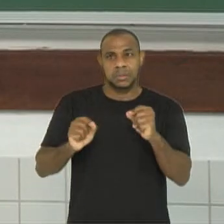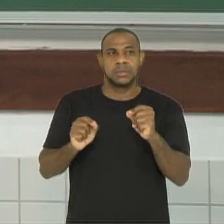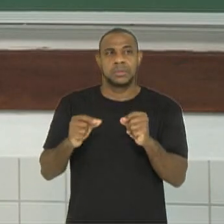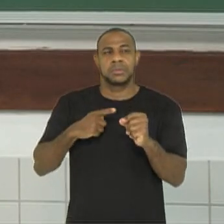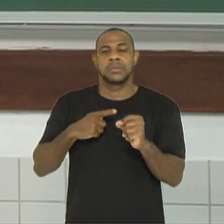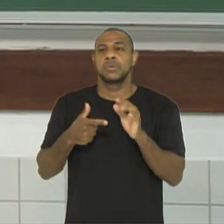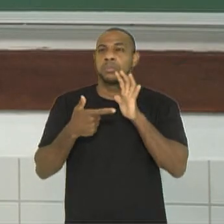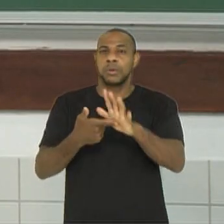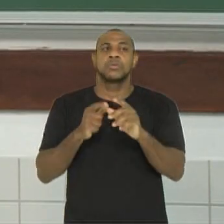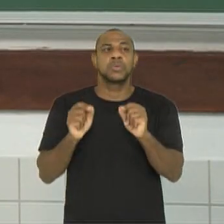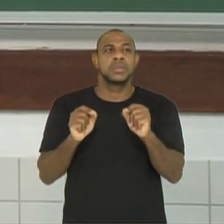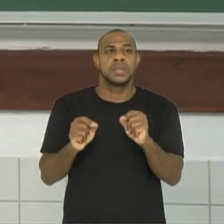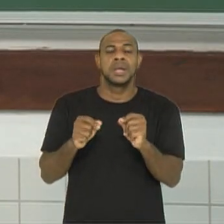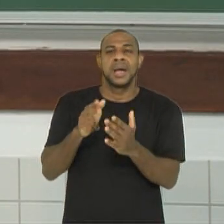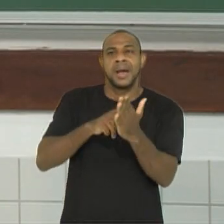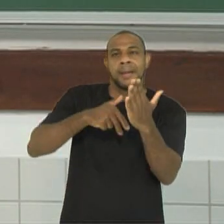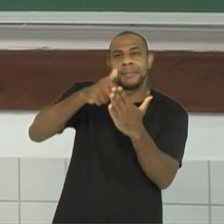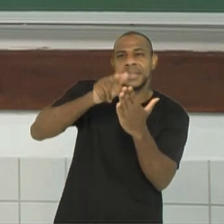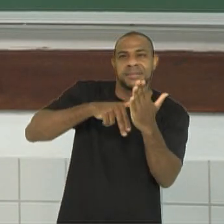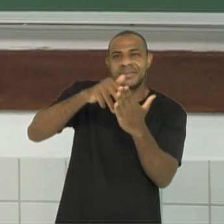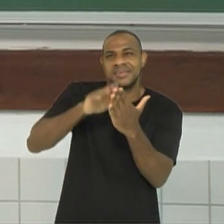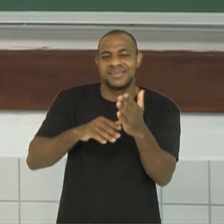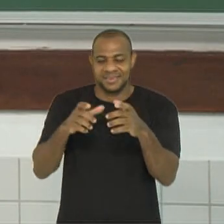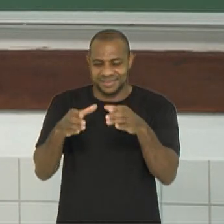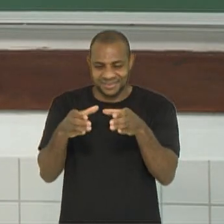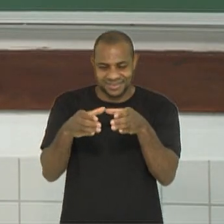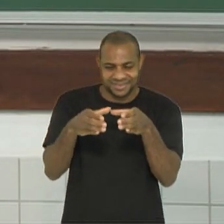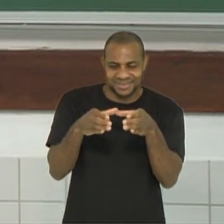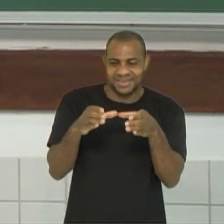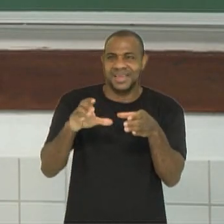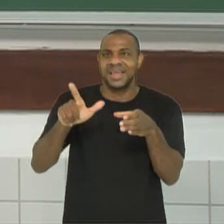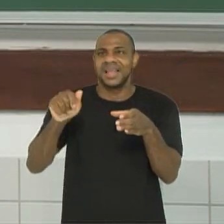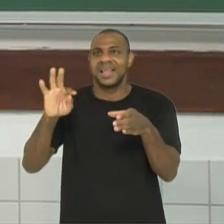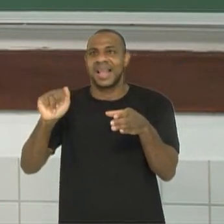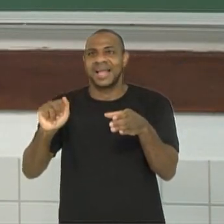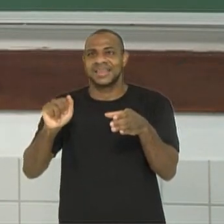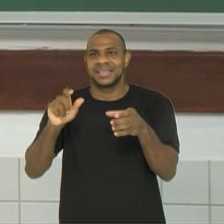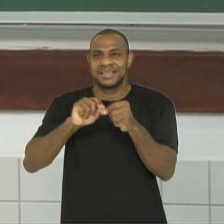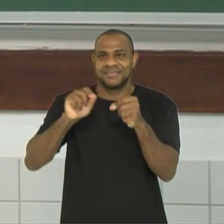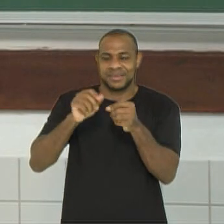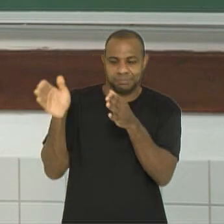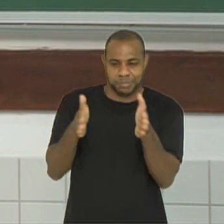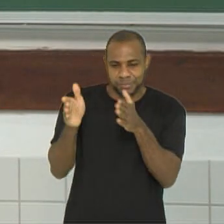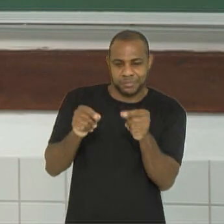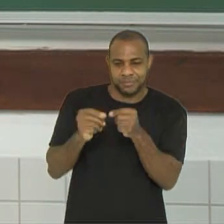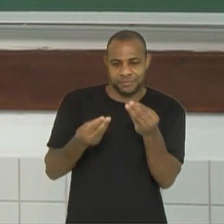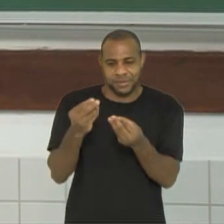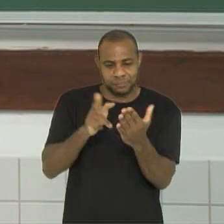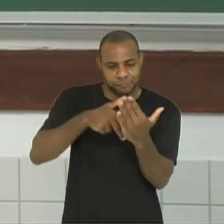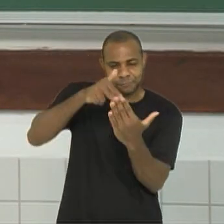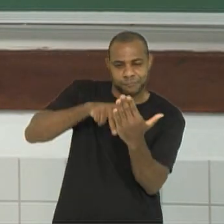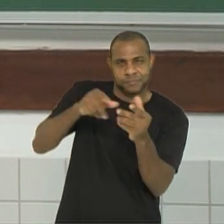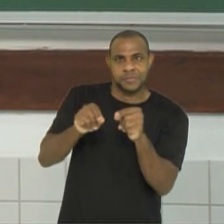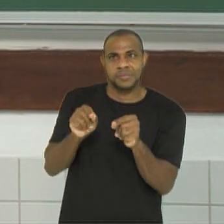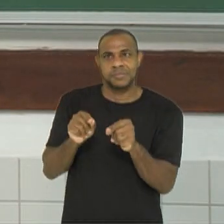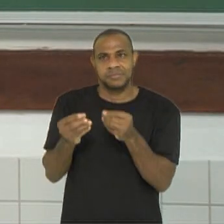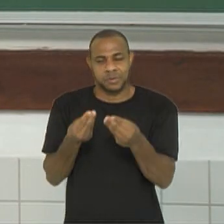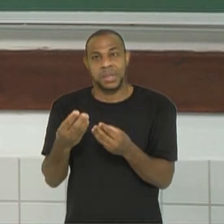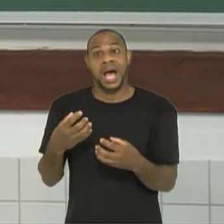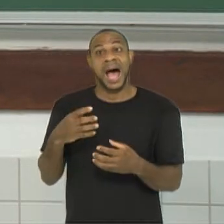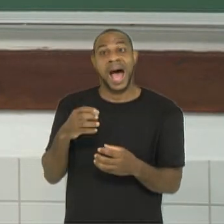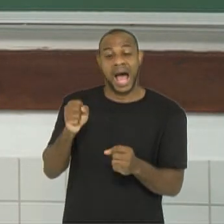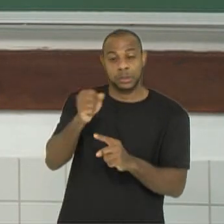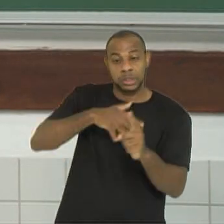quando eu mostro a pintura das latinhas, né? Das 100 latas que ele produziu. Então, a sociedade está mudando de